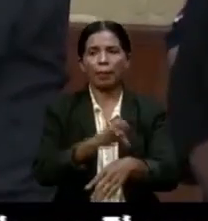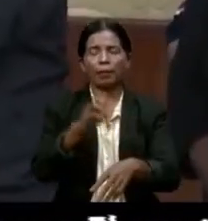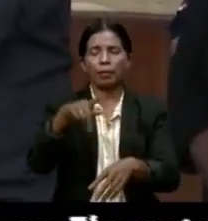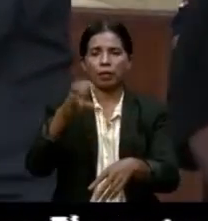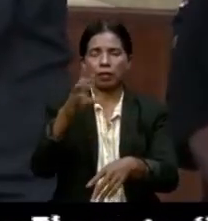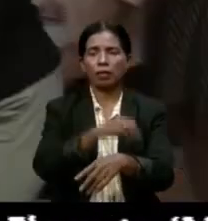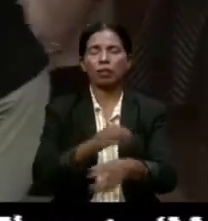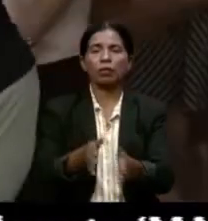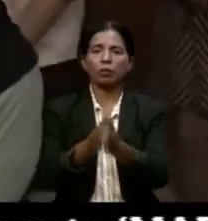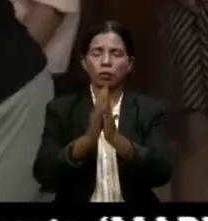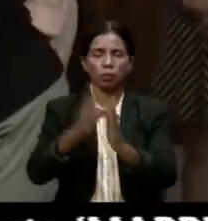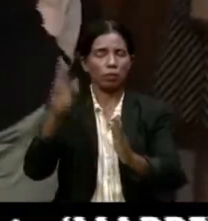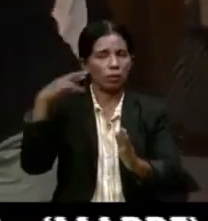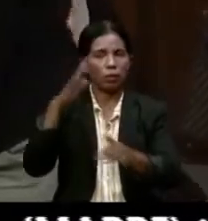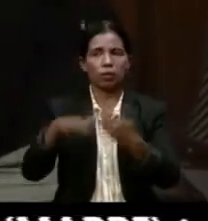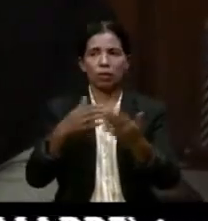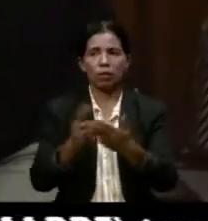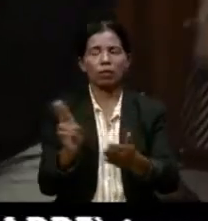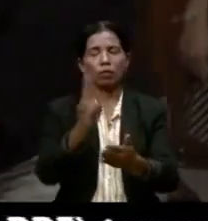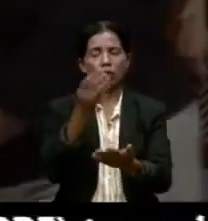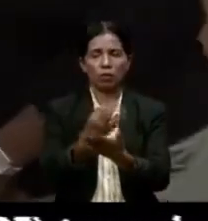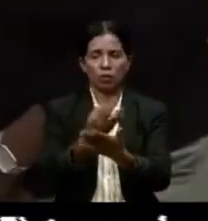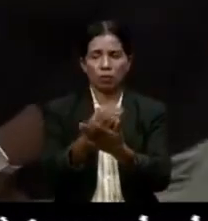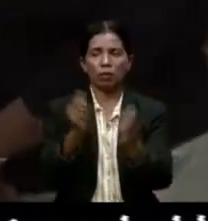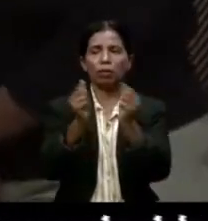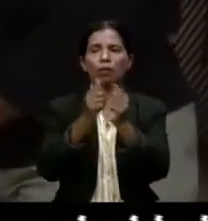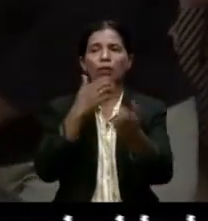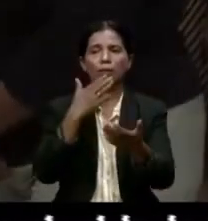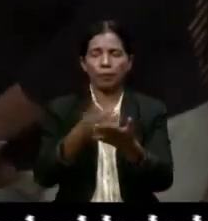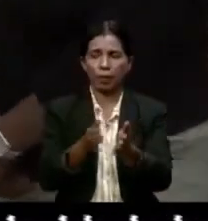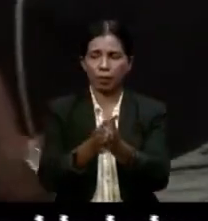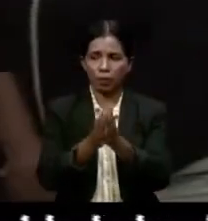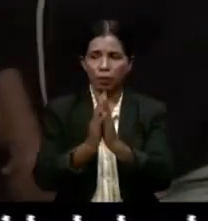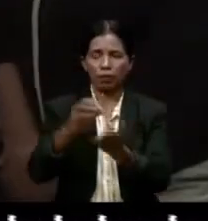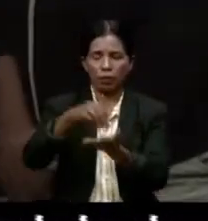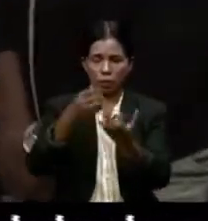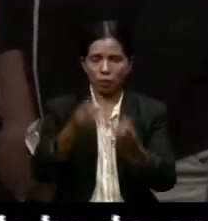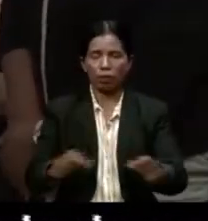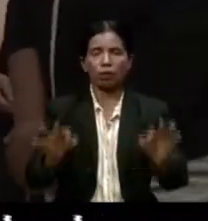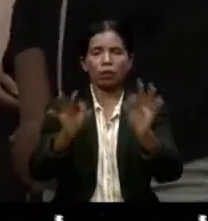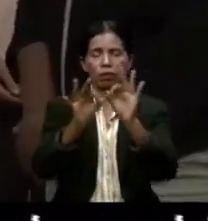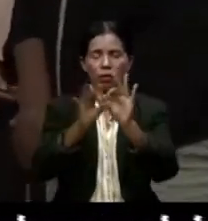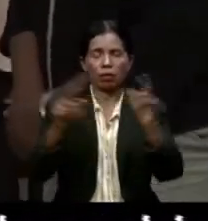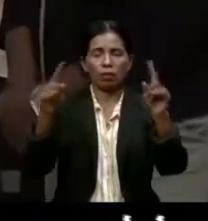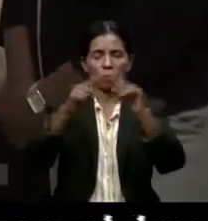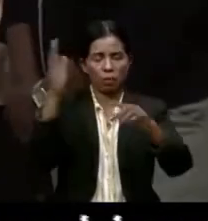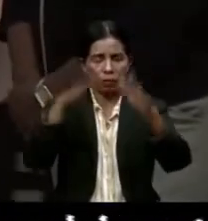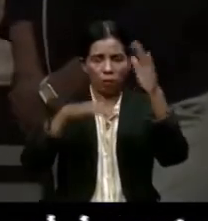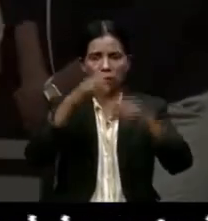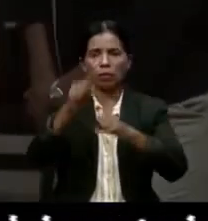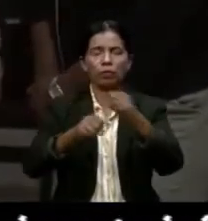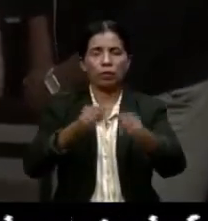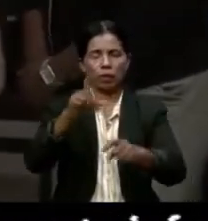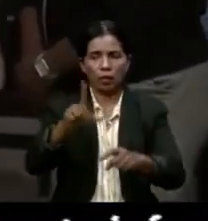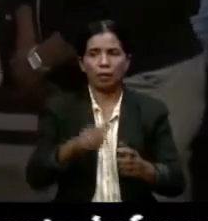Moçuso, gestor Rádio Sira, ato executa orçamento no dia, no russo a total prioridade e cobertura para problema social. A